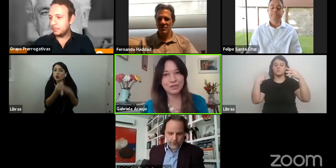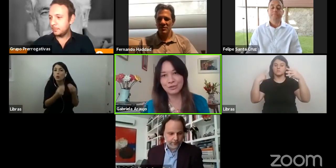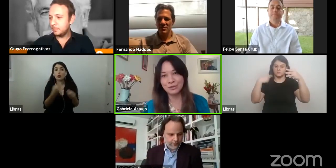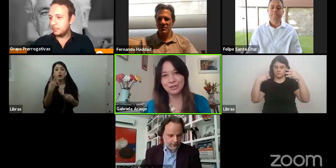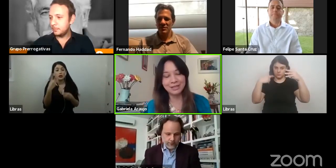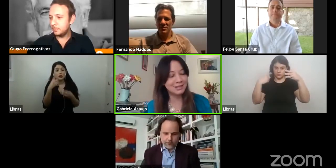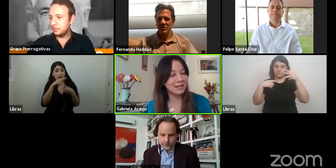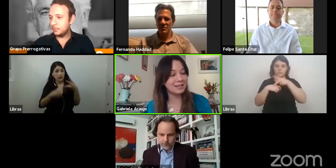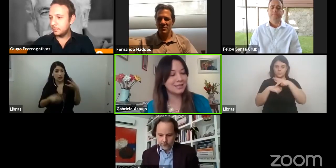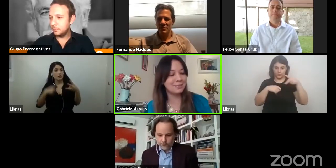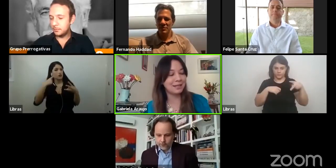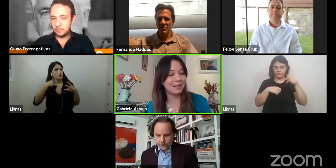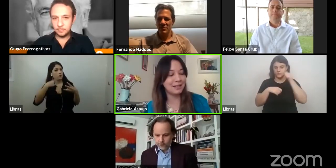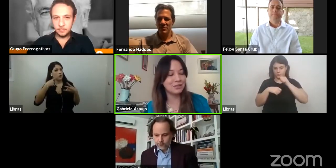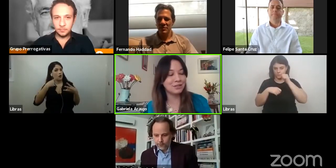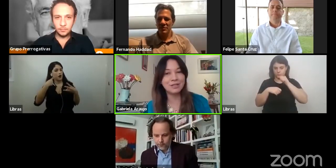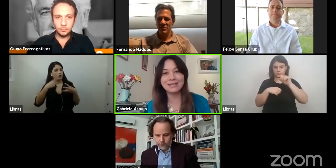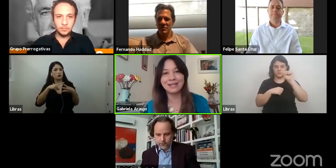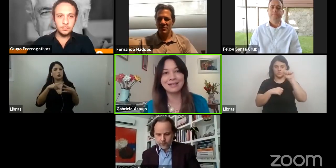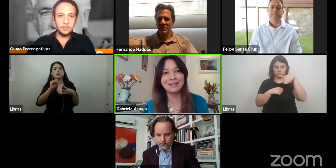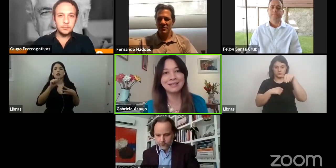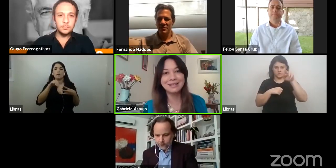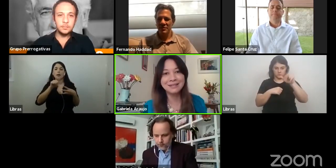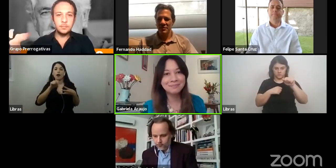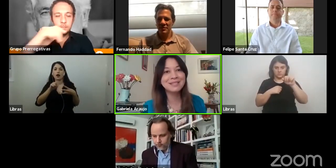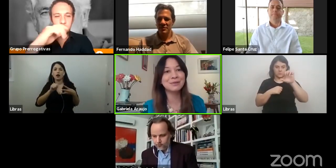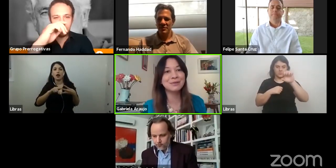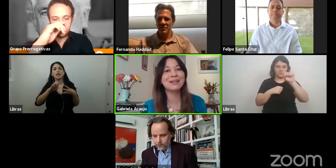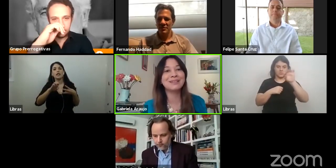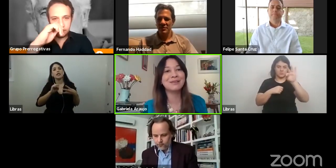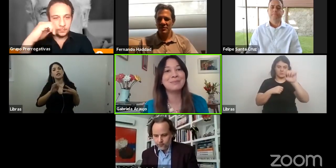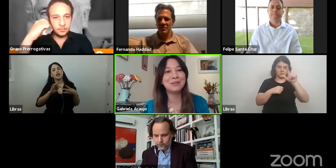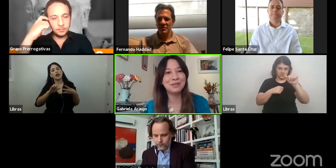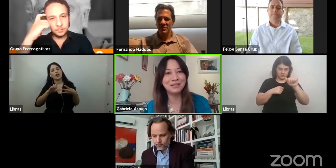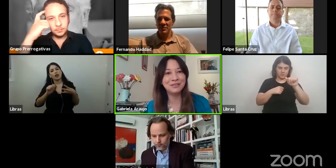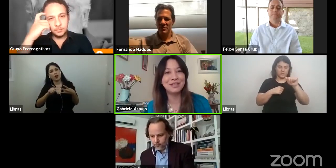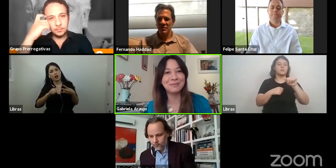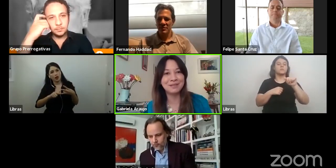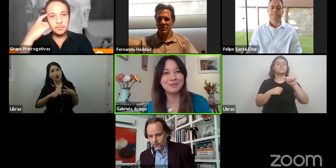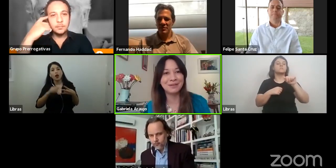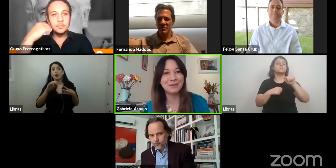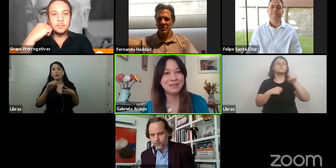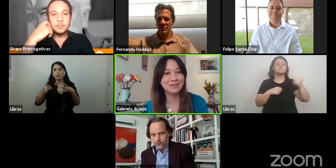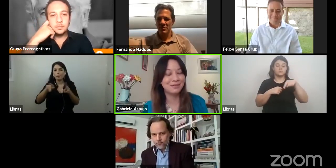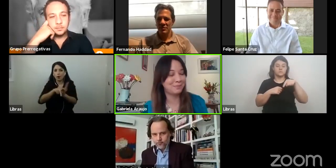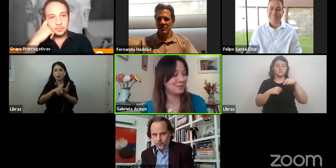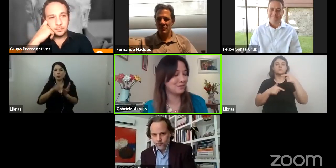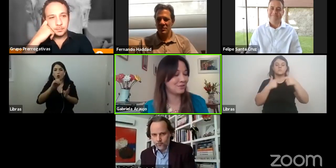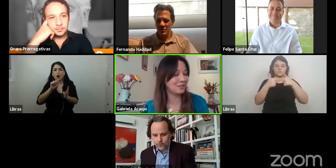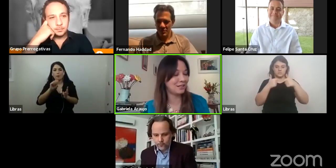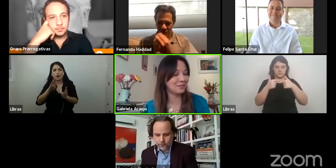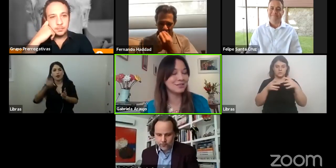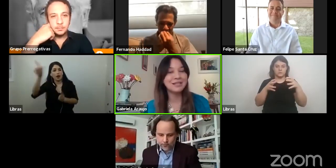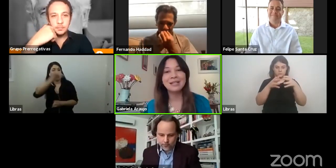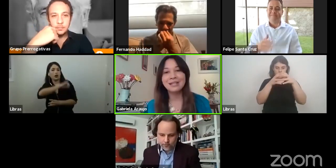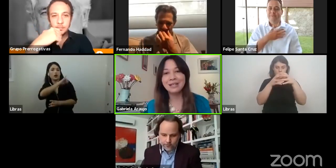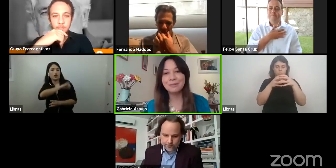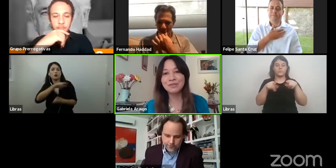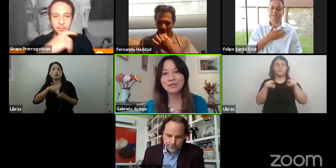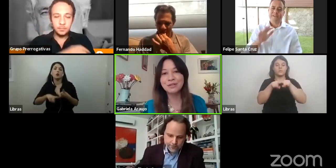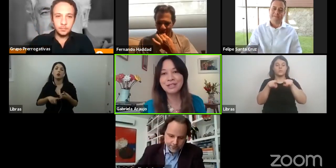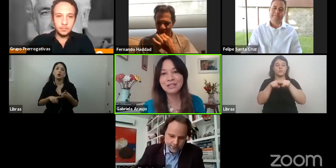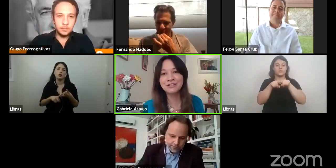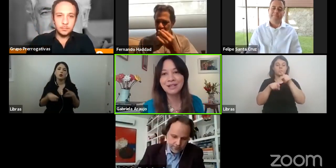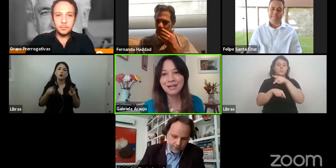advogadas e professoras, a Samara Castro e a Estela Aranha, que são da OAB do Rio, Felipe, da Comissão da Proteção de Dados, e